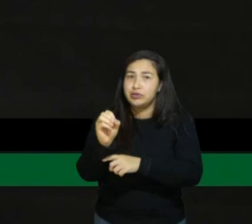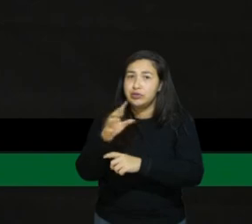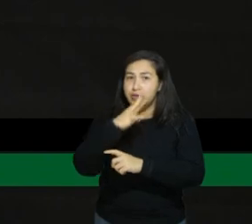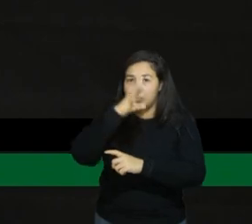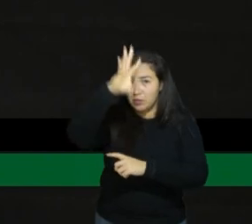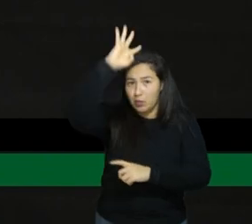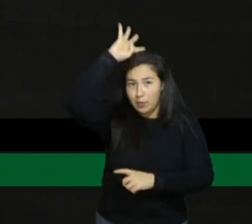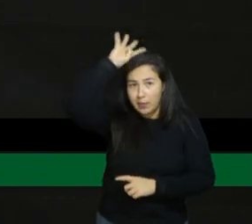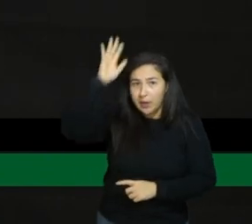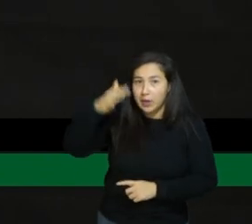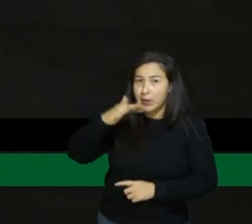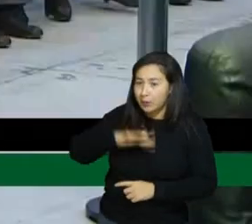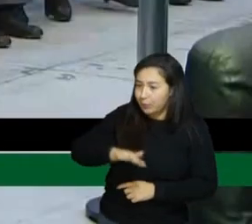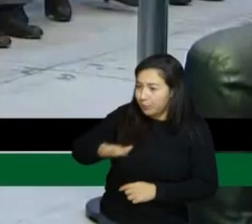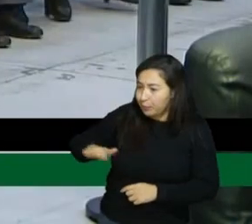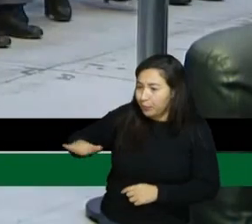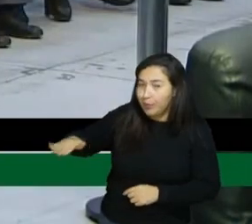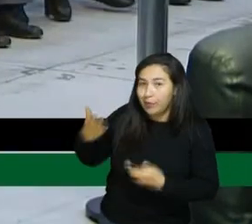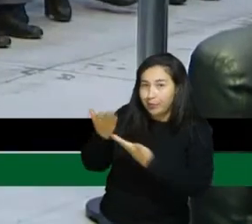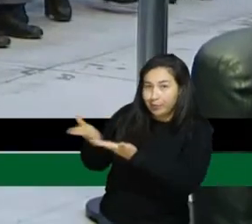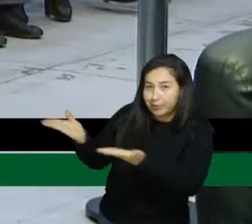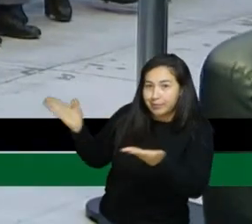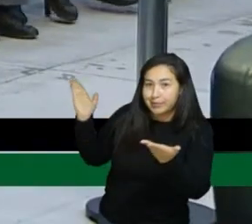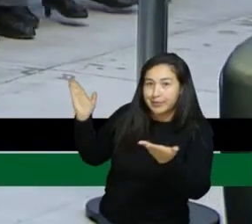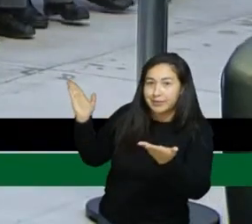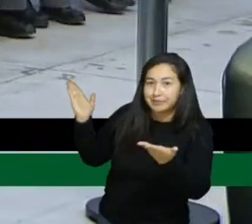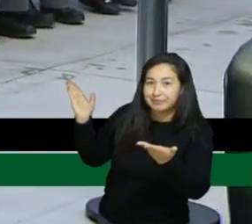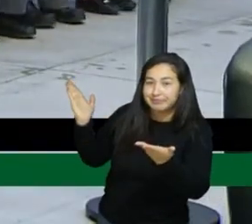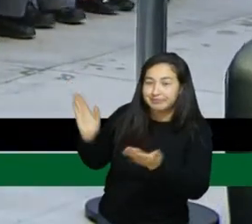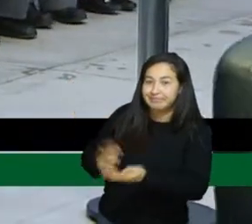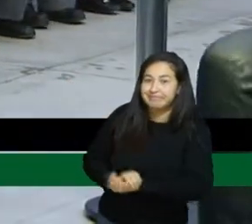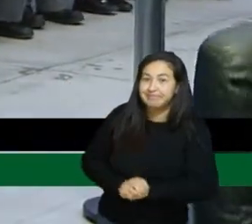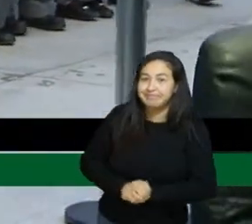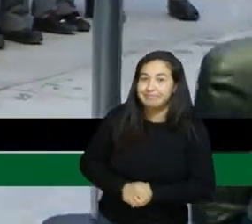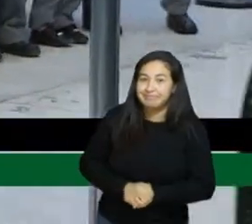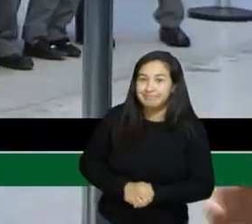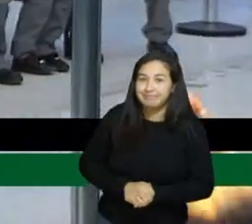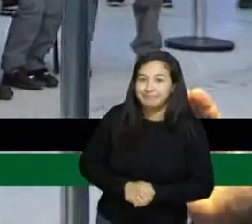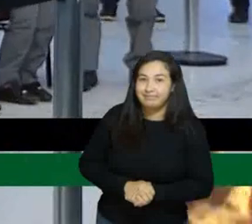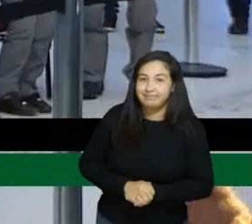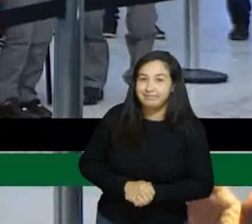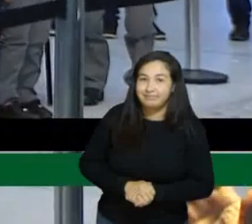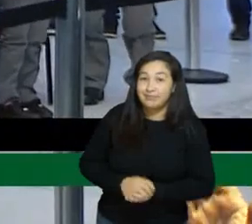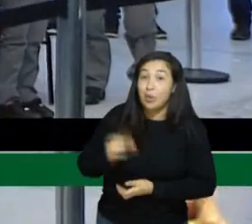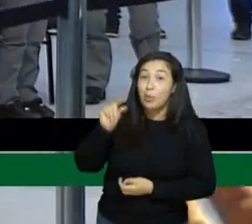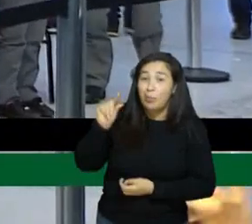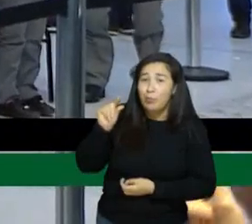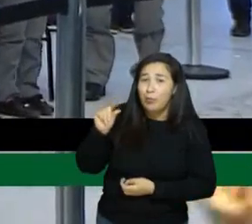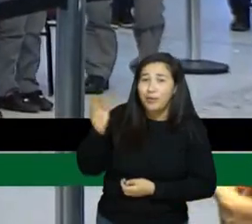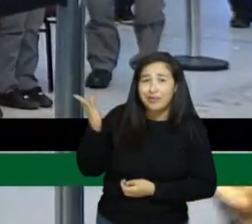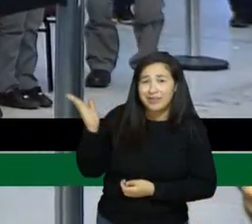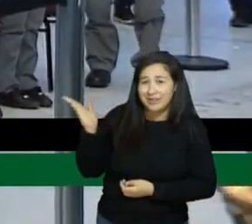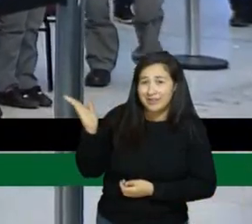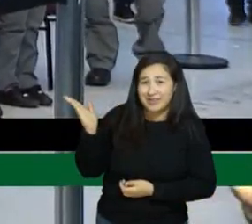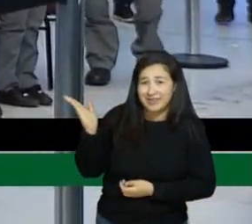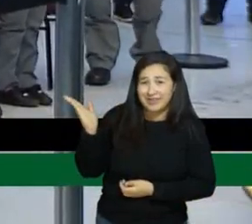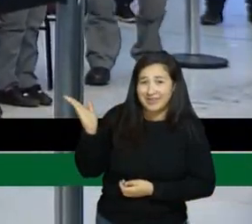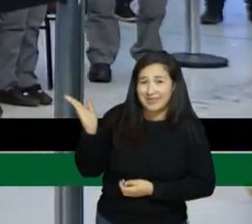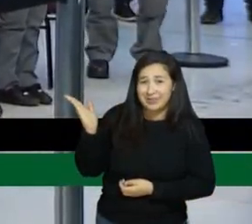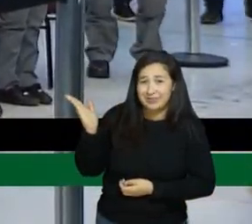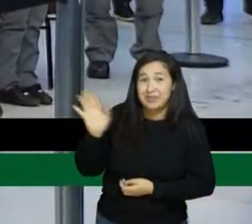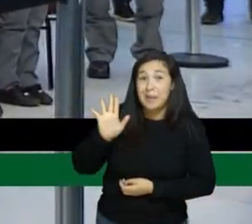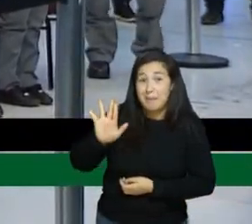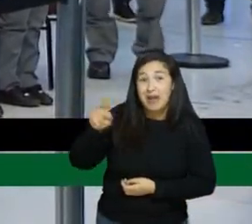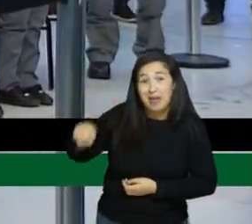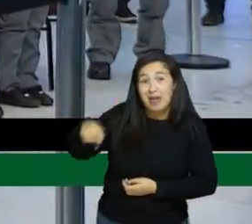representação. Se puderem levantar, só para que todos vejam, é apenas um pequeno grupo,